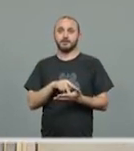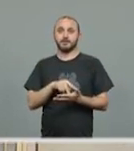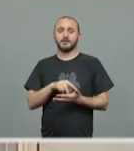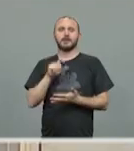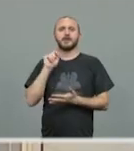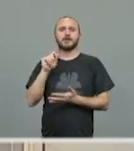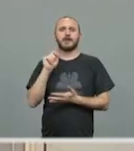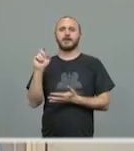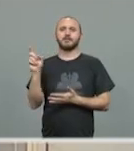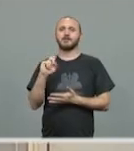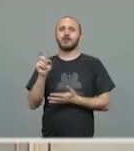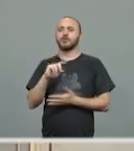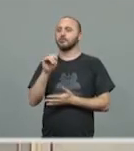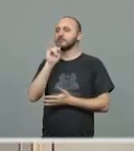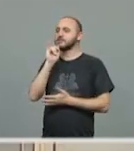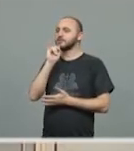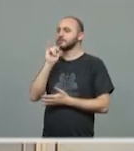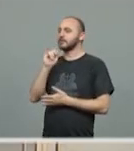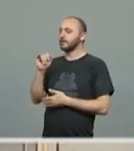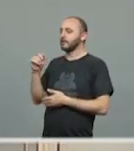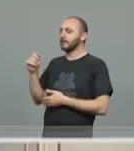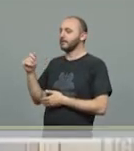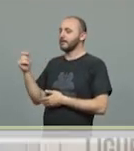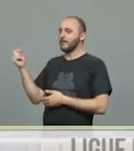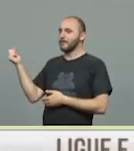Quem não se inclina para o crime,